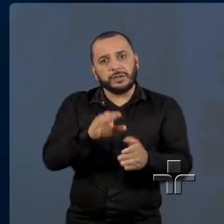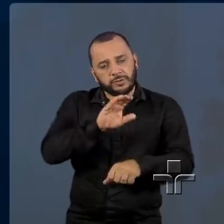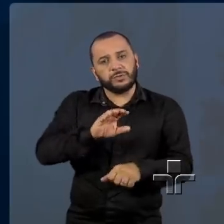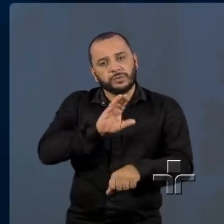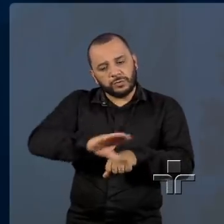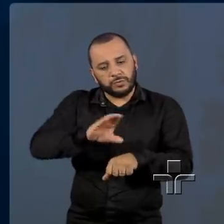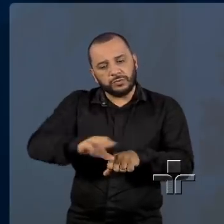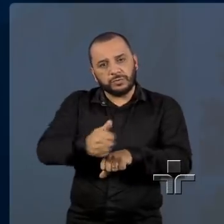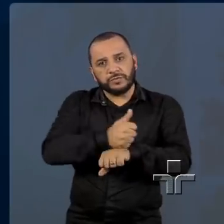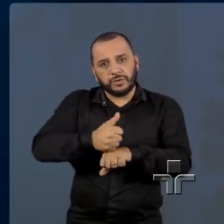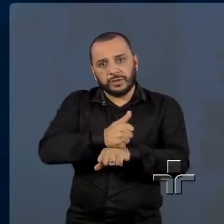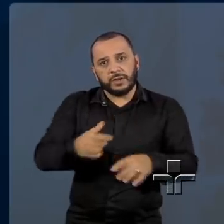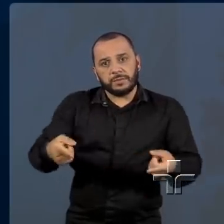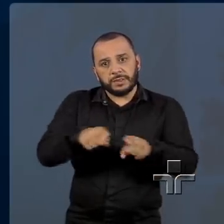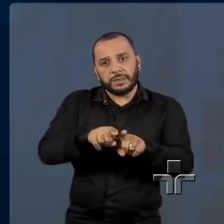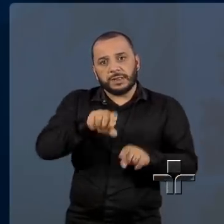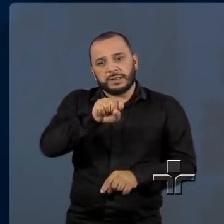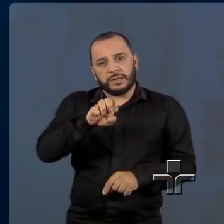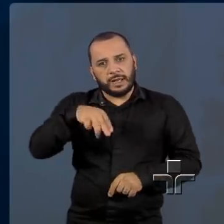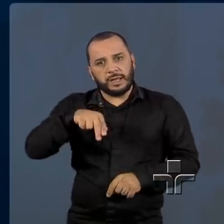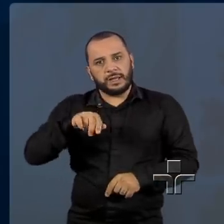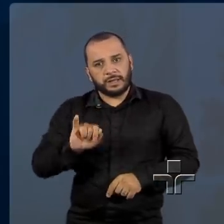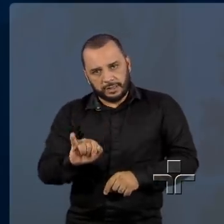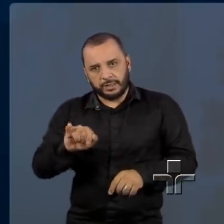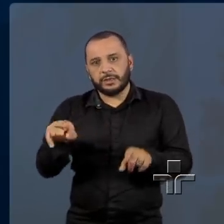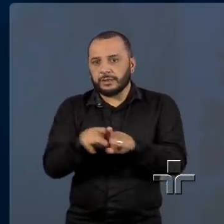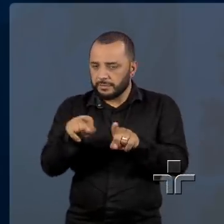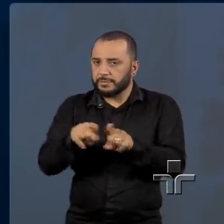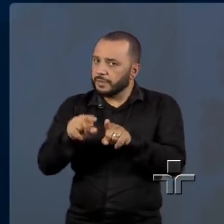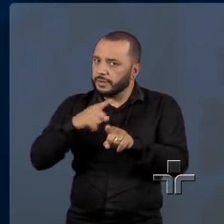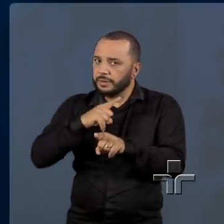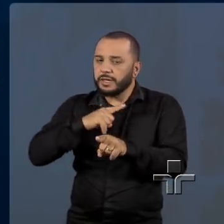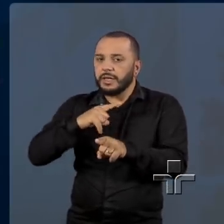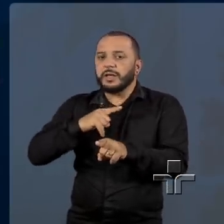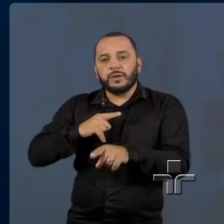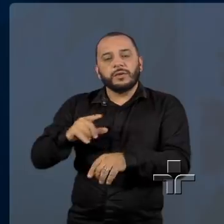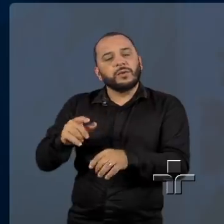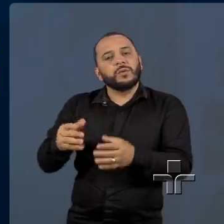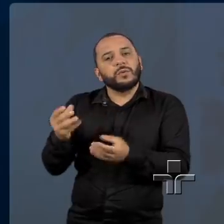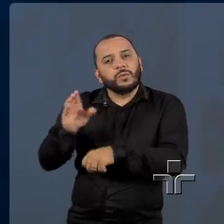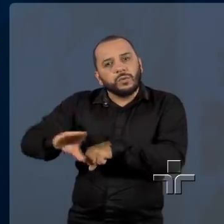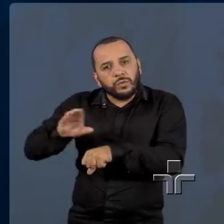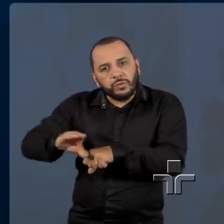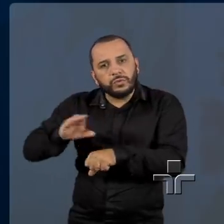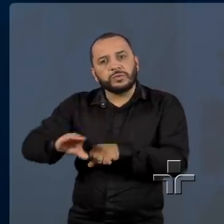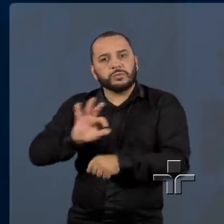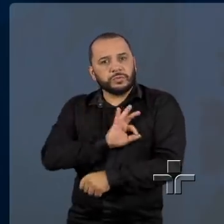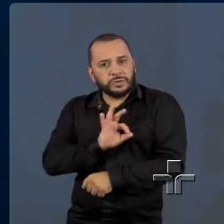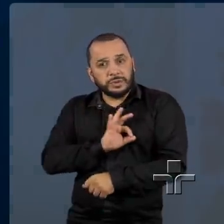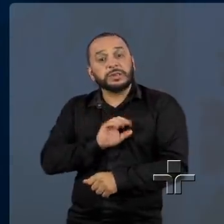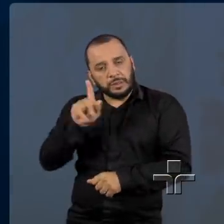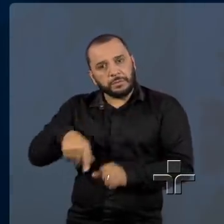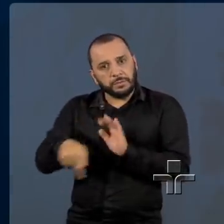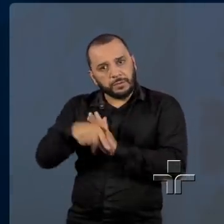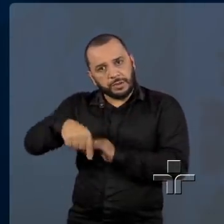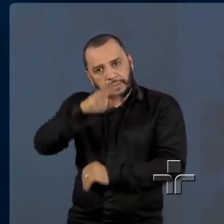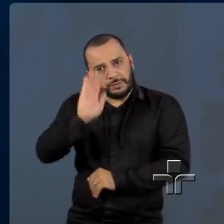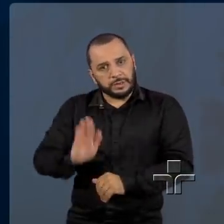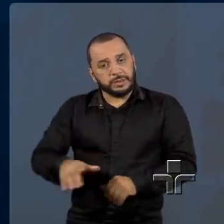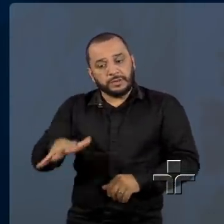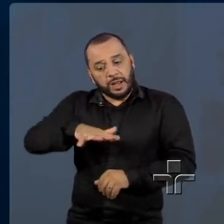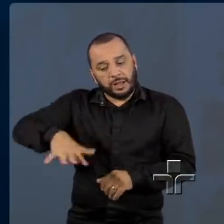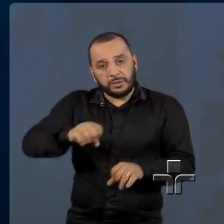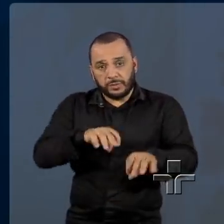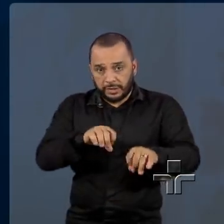profissional, em parceria com o Senai, e de formação de forças de segurança com a Polícia Federal Brasileira. Na